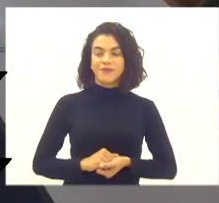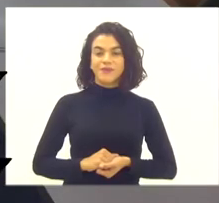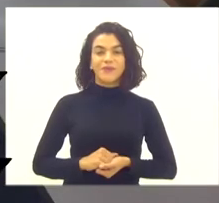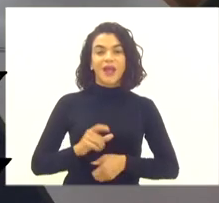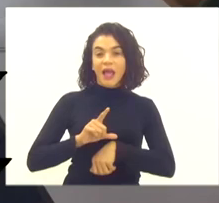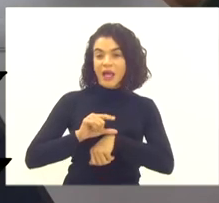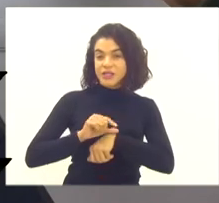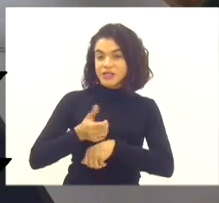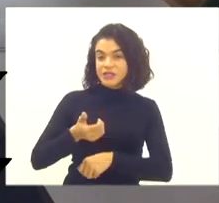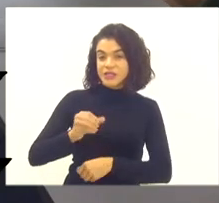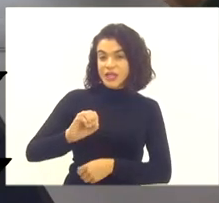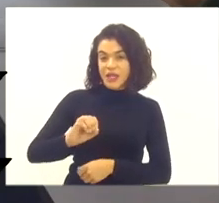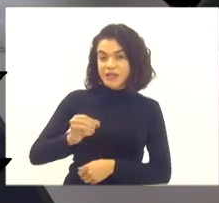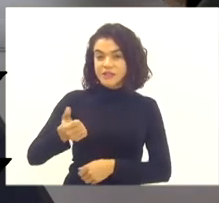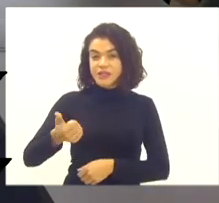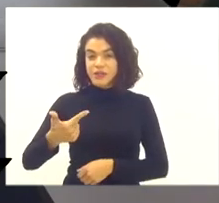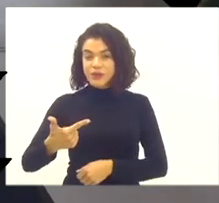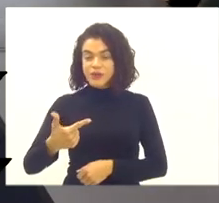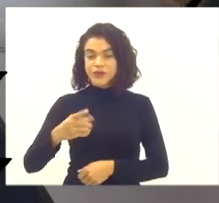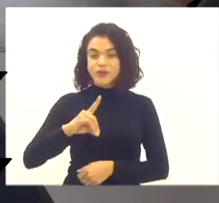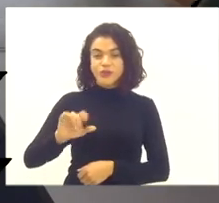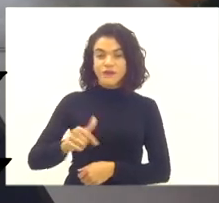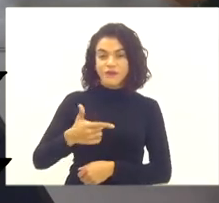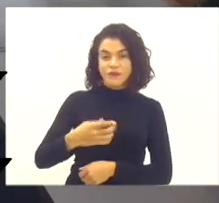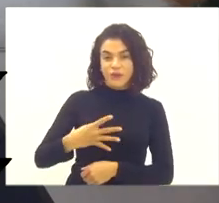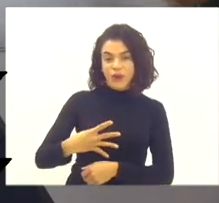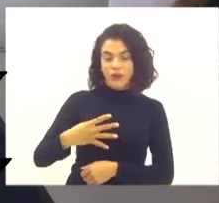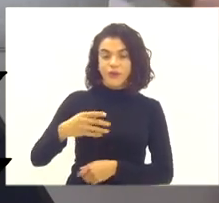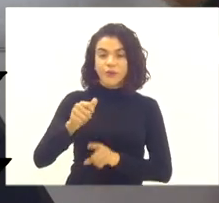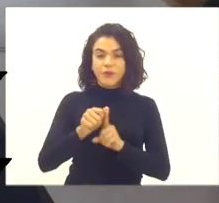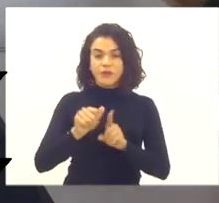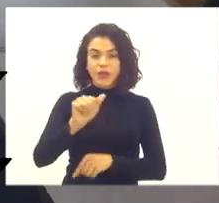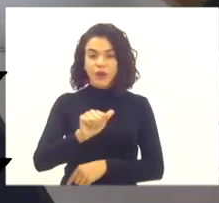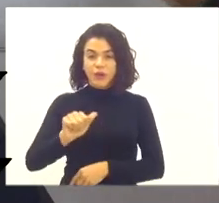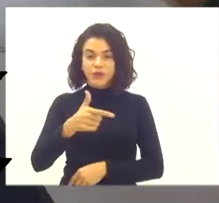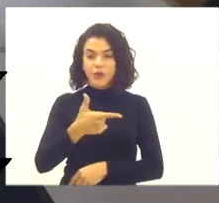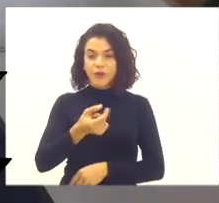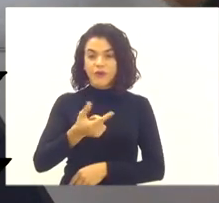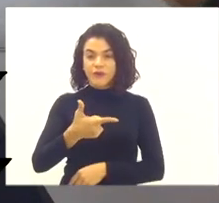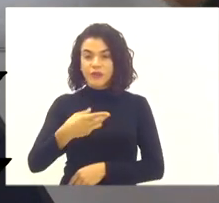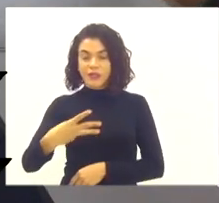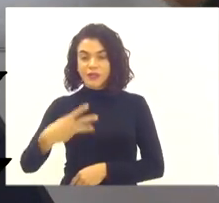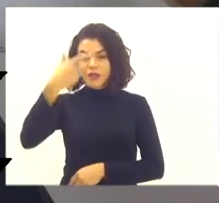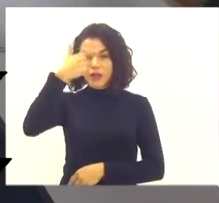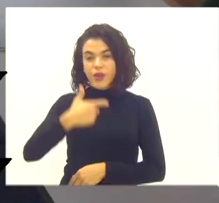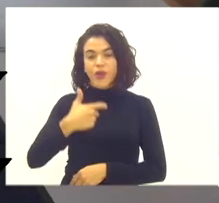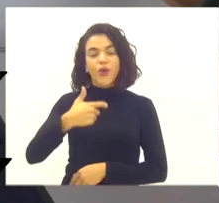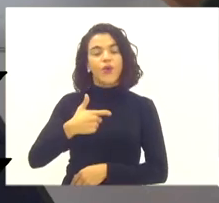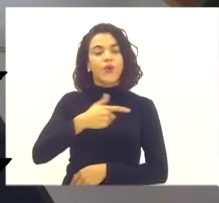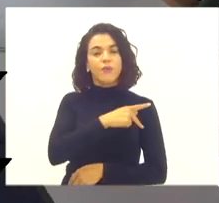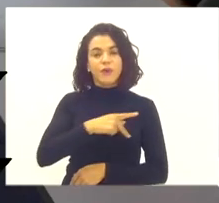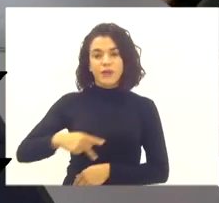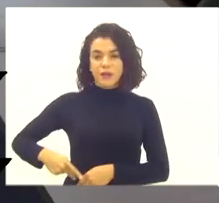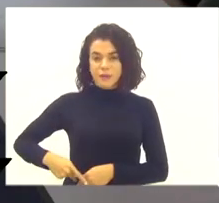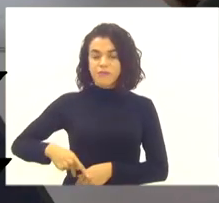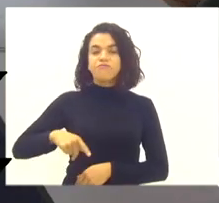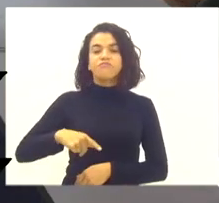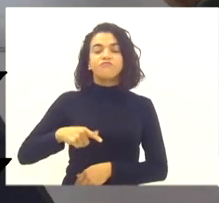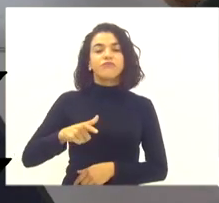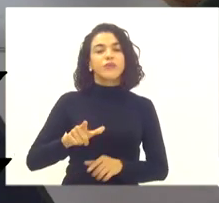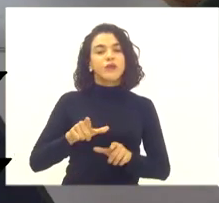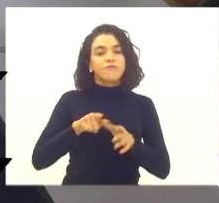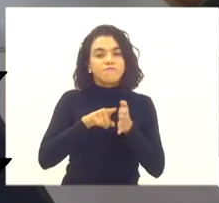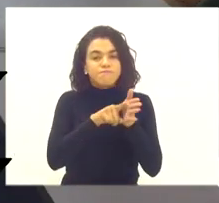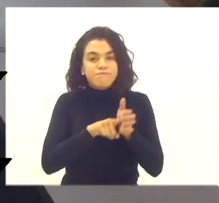às 10:12 do dia 24 de agosto de 2023 na condição de presidente da Comissão parlamentar de